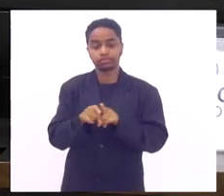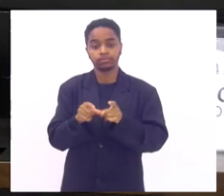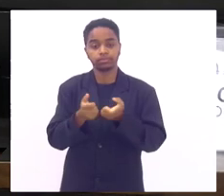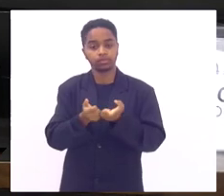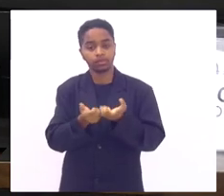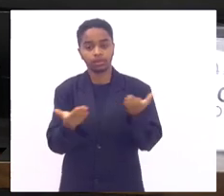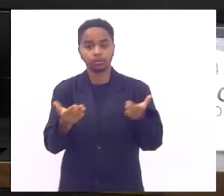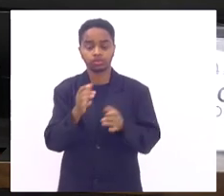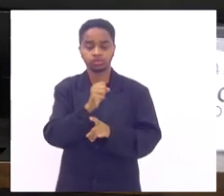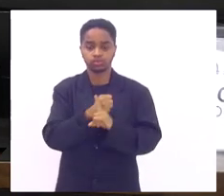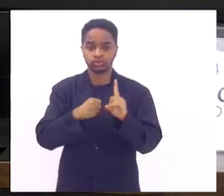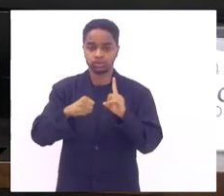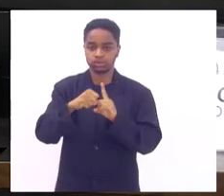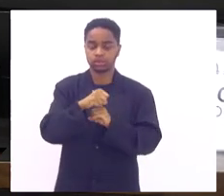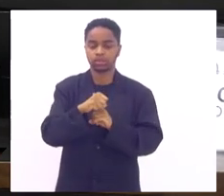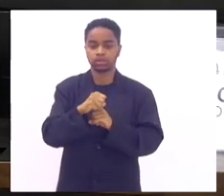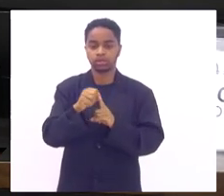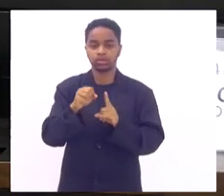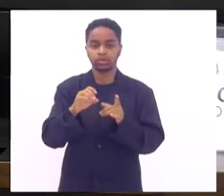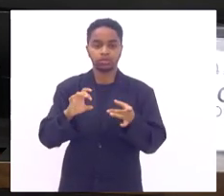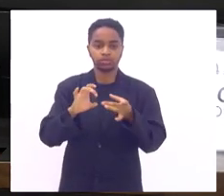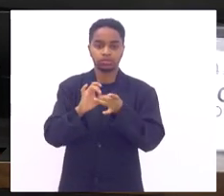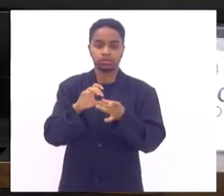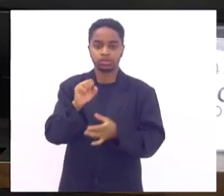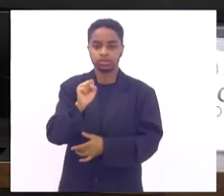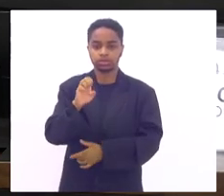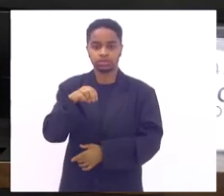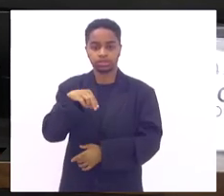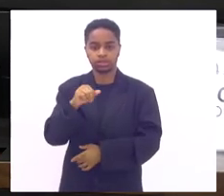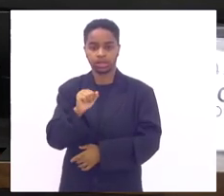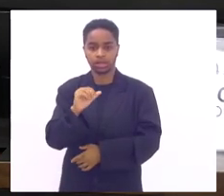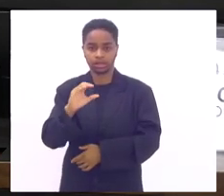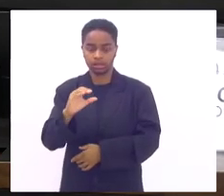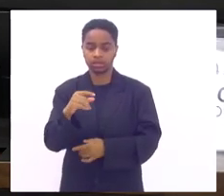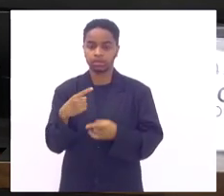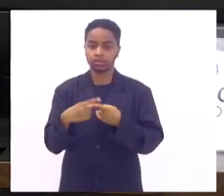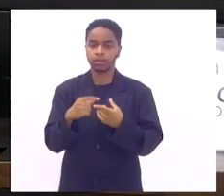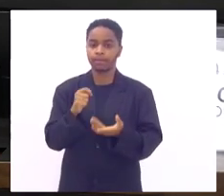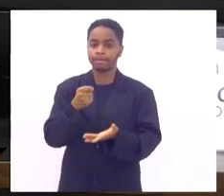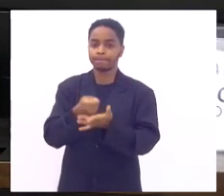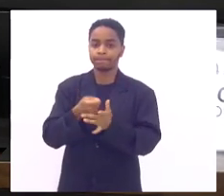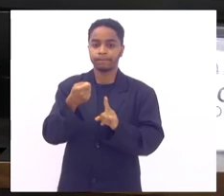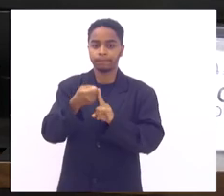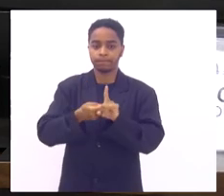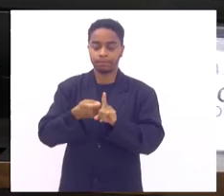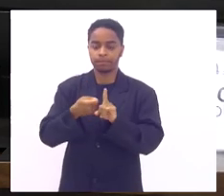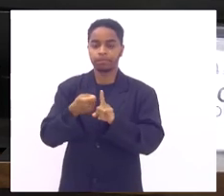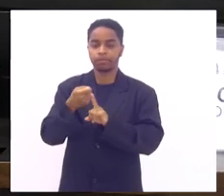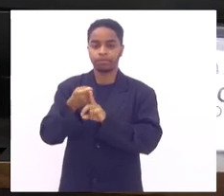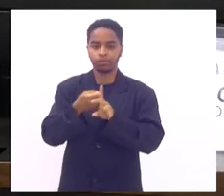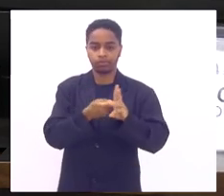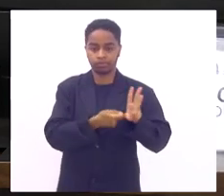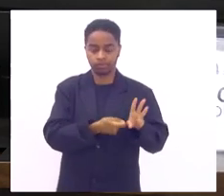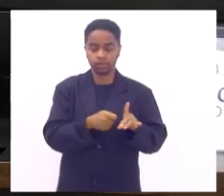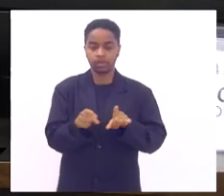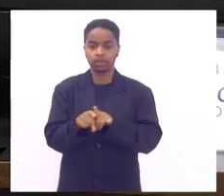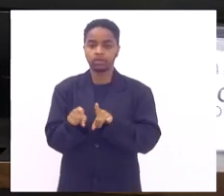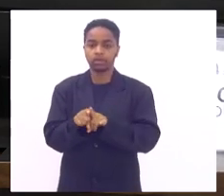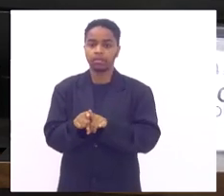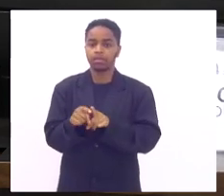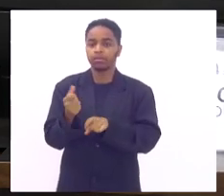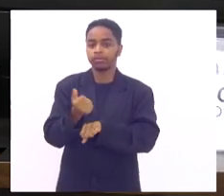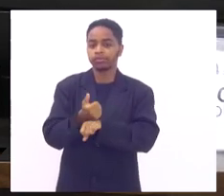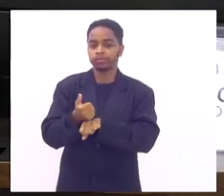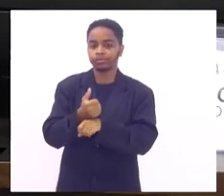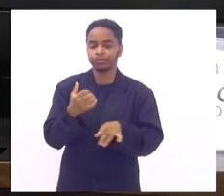ofertados à sociedade através do SENAC, pelo pagamento da mensalidade, mas para os profissionais da